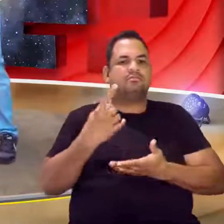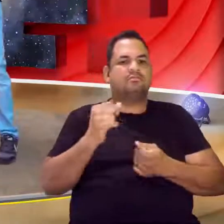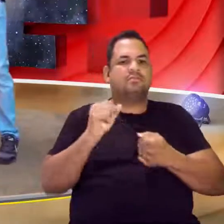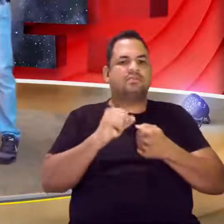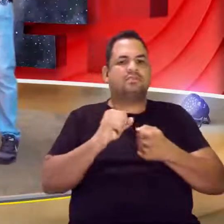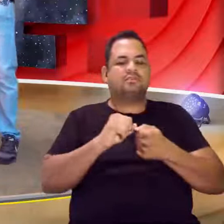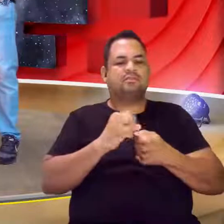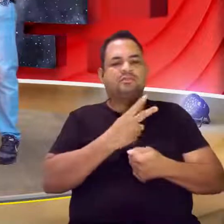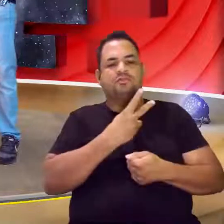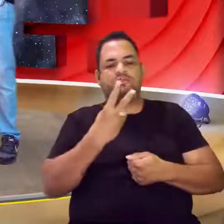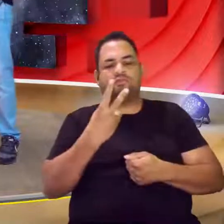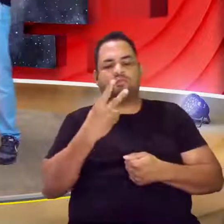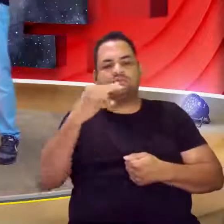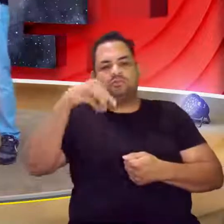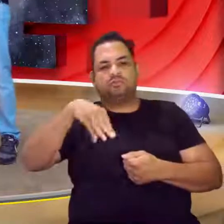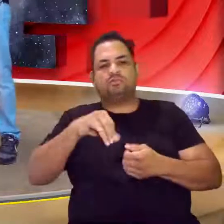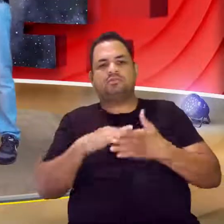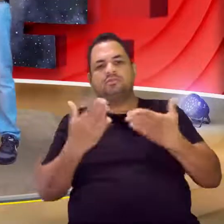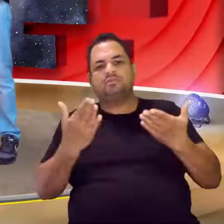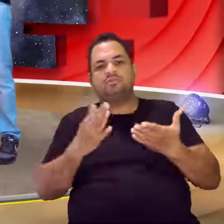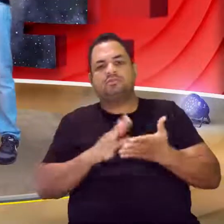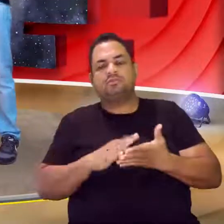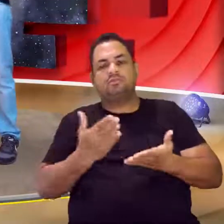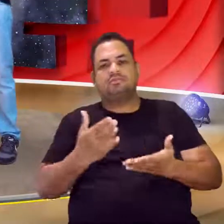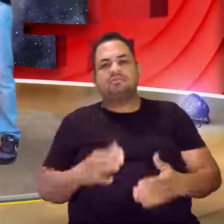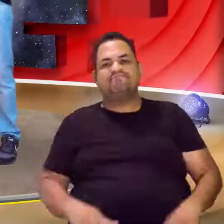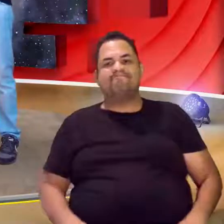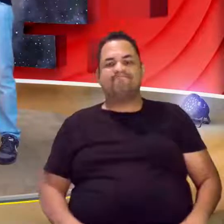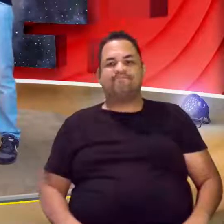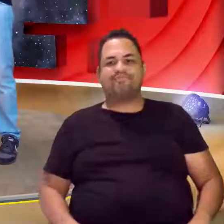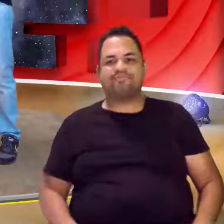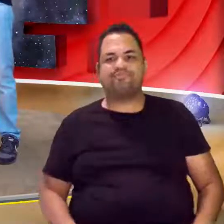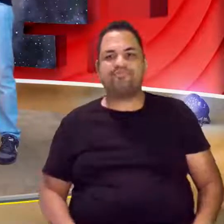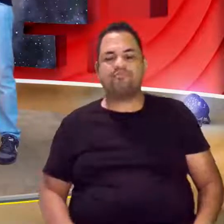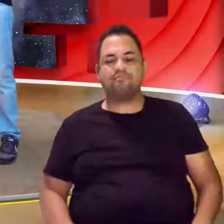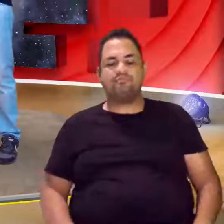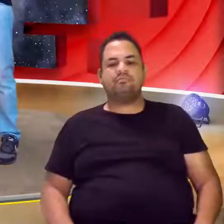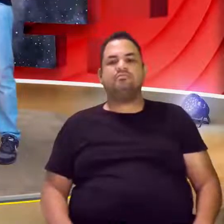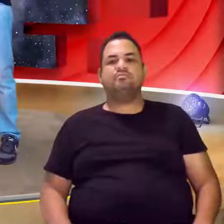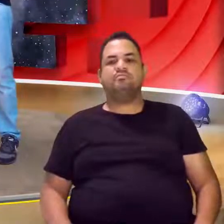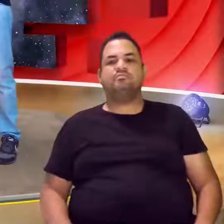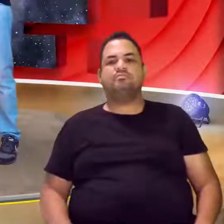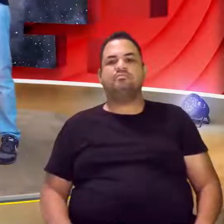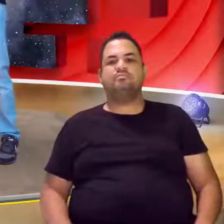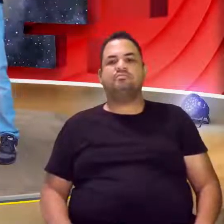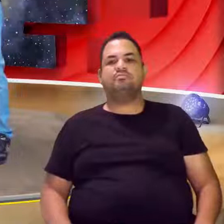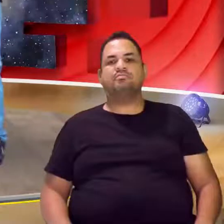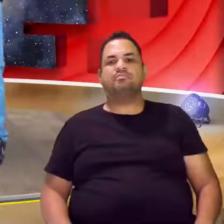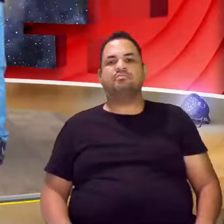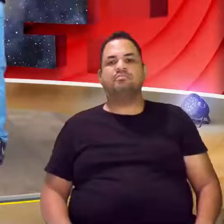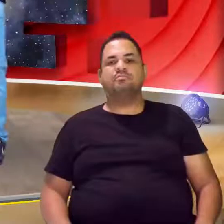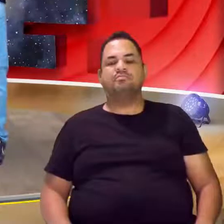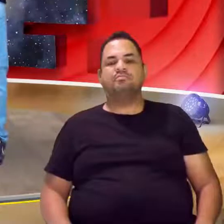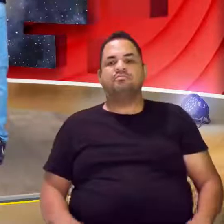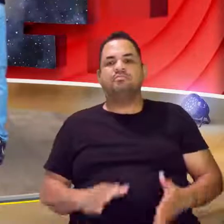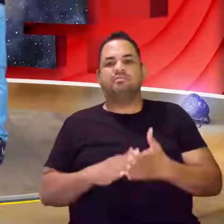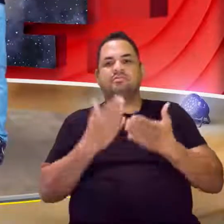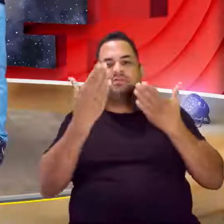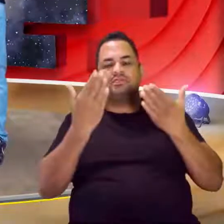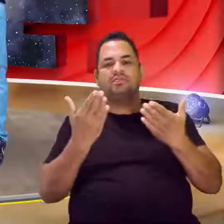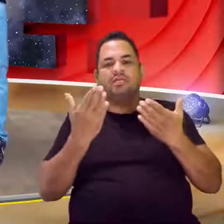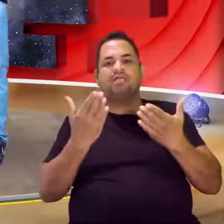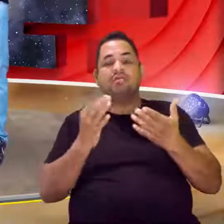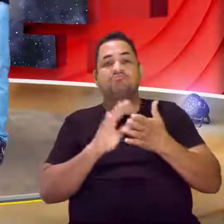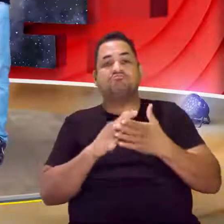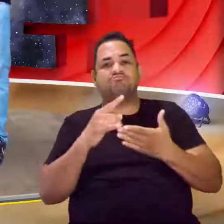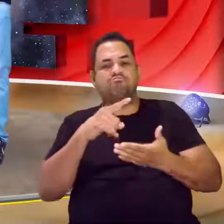você resolveu em 2 minutos, então sobrou 1 minuto a mais para essa. E outra coisa, tem questão, nós estamos jogando limpo com